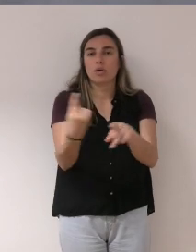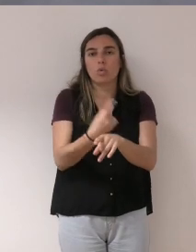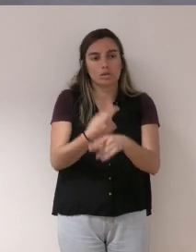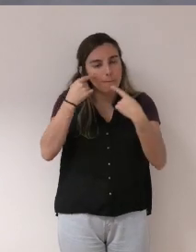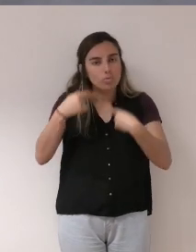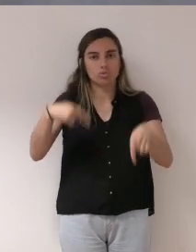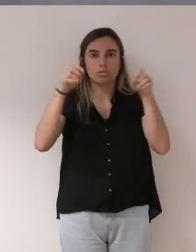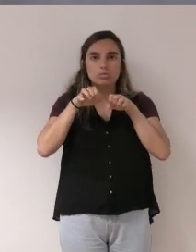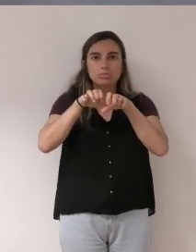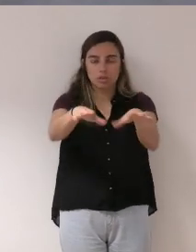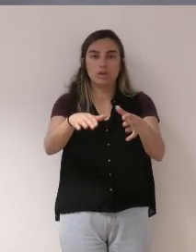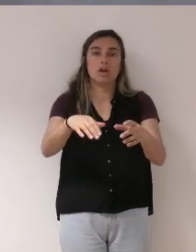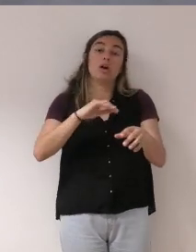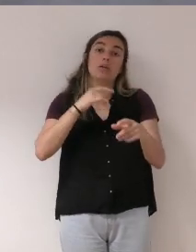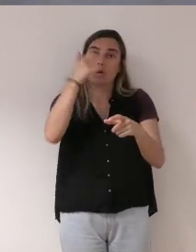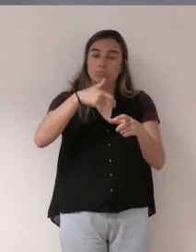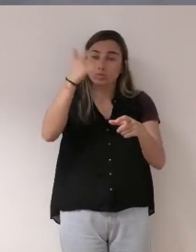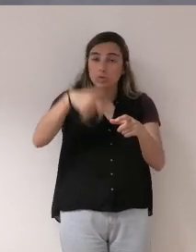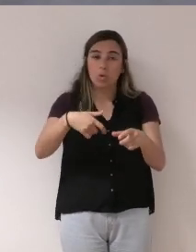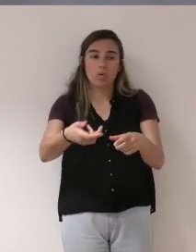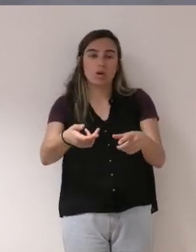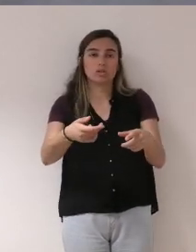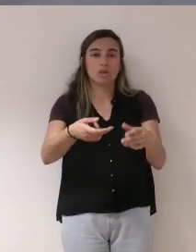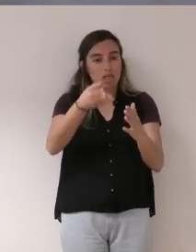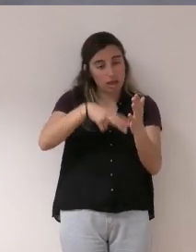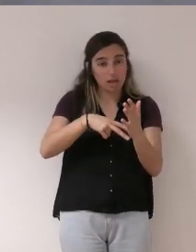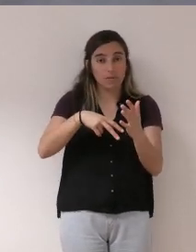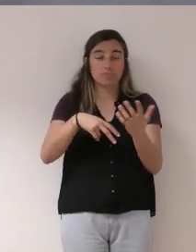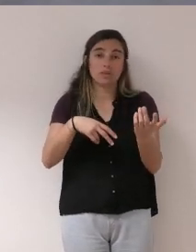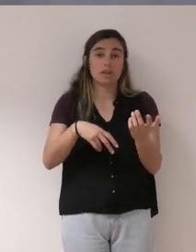ao público e à comunidade como proposta de experiência,